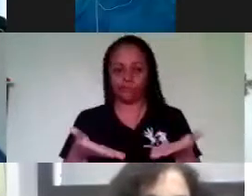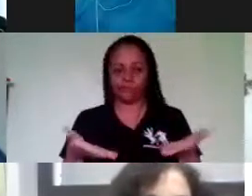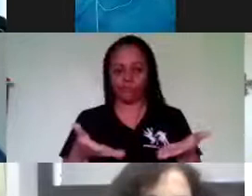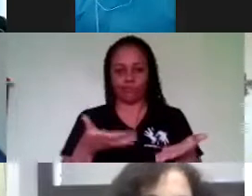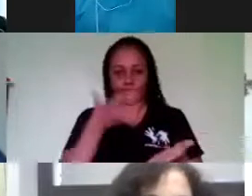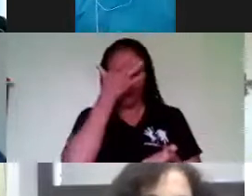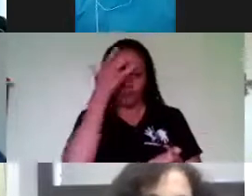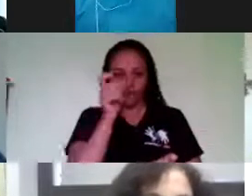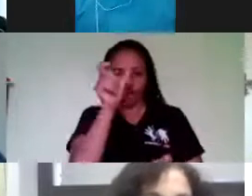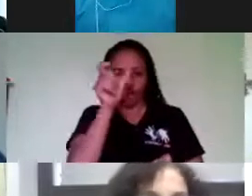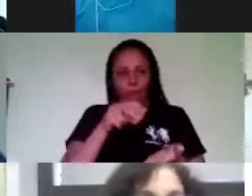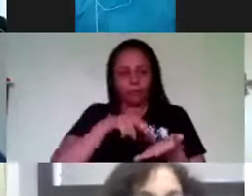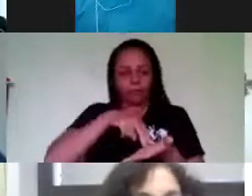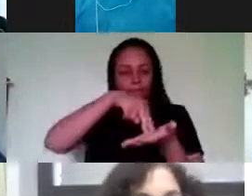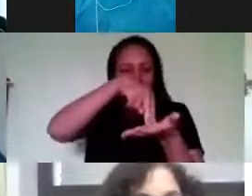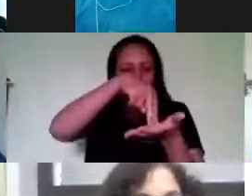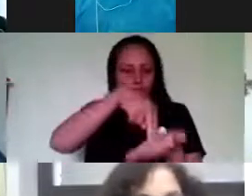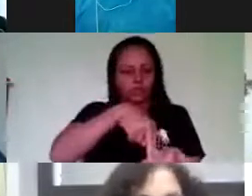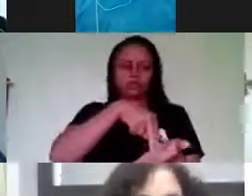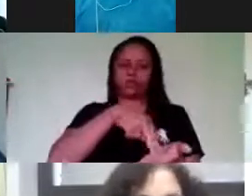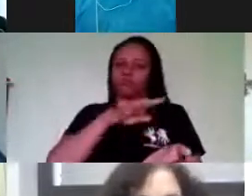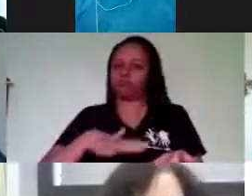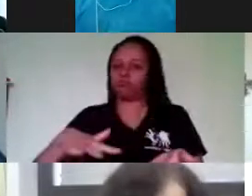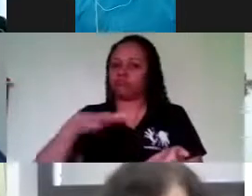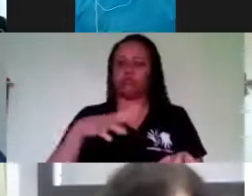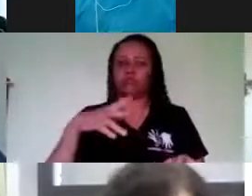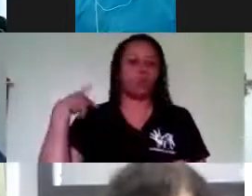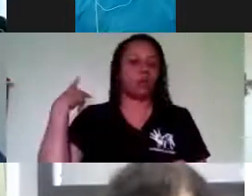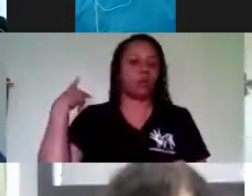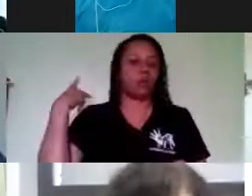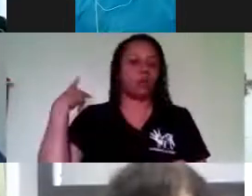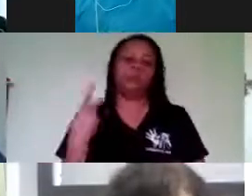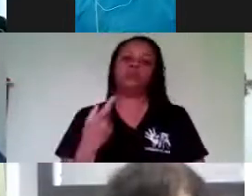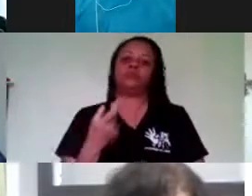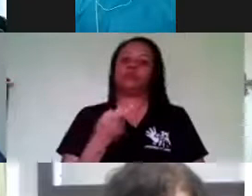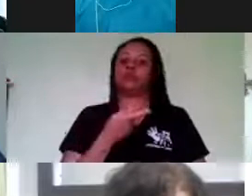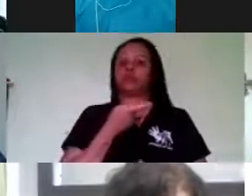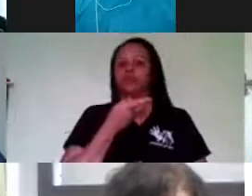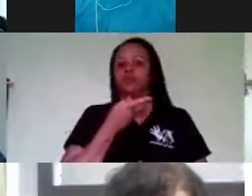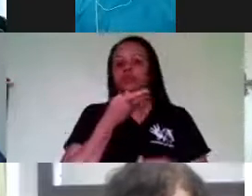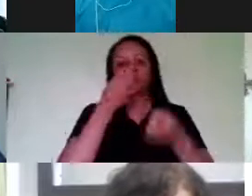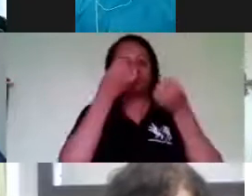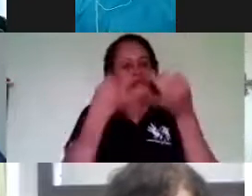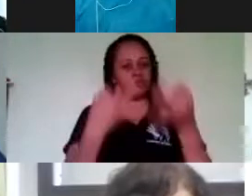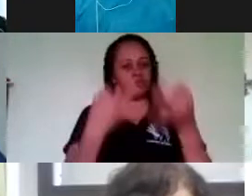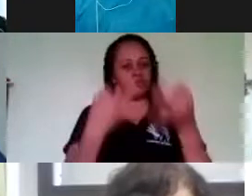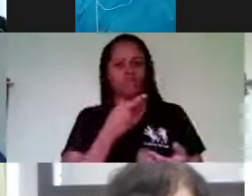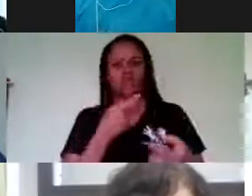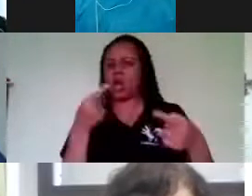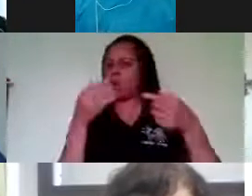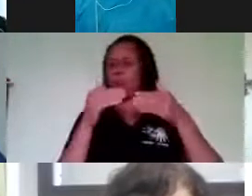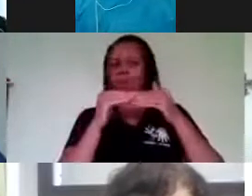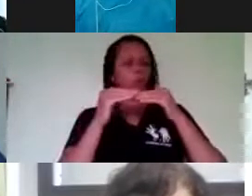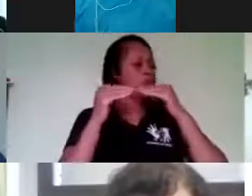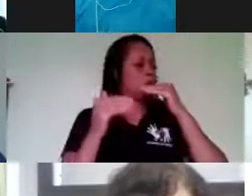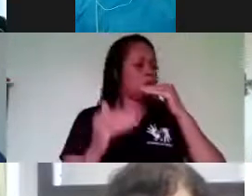Congresso, seja em qualquer outro espaço público, dizendo que é contra a lei de cotas. Isso